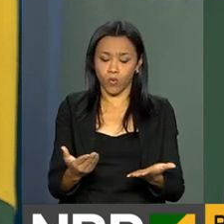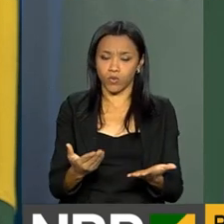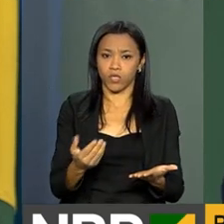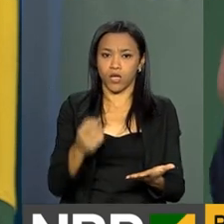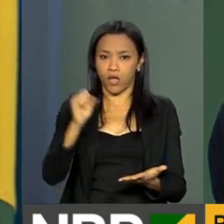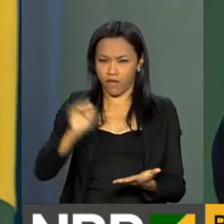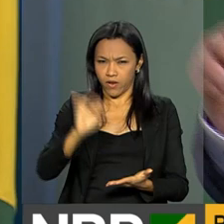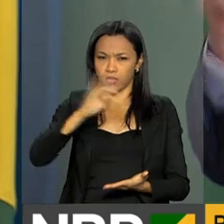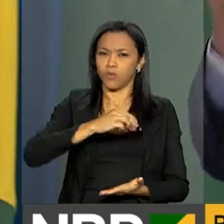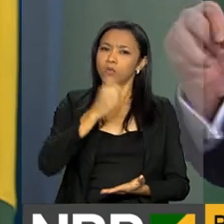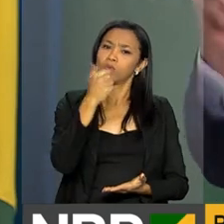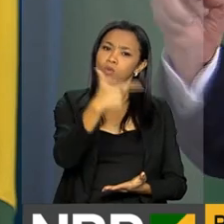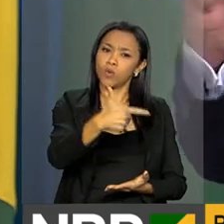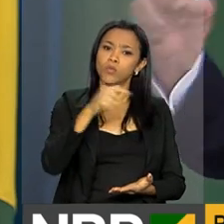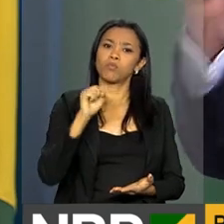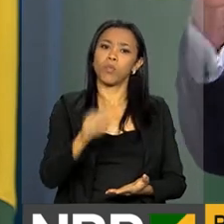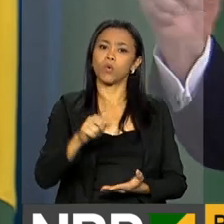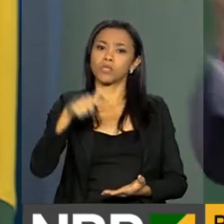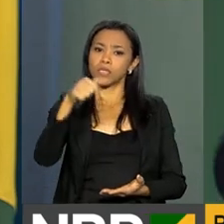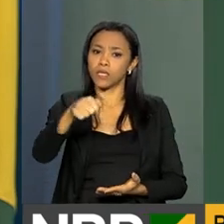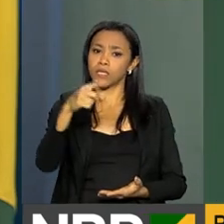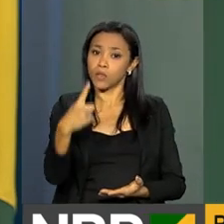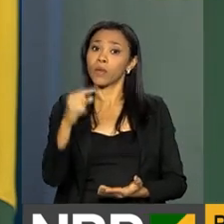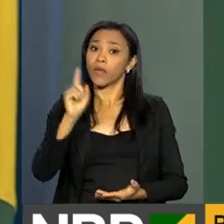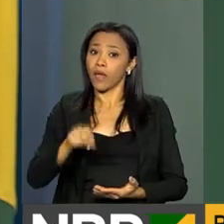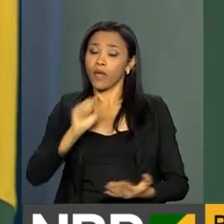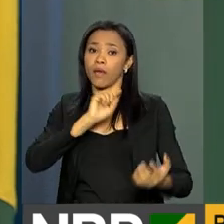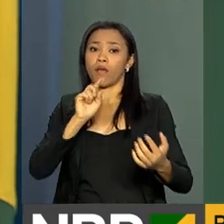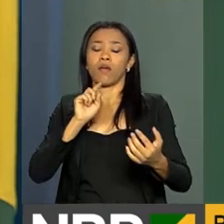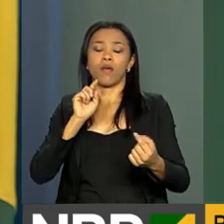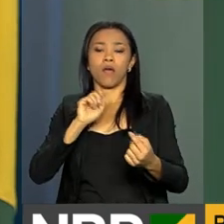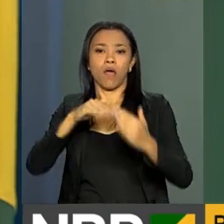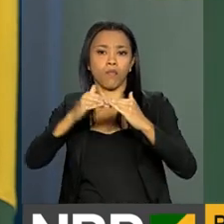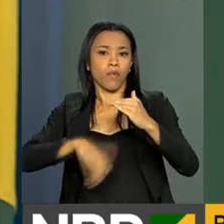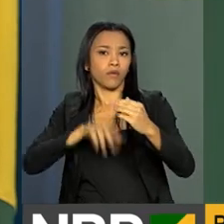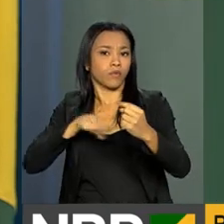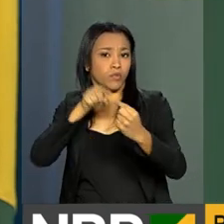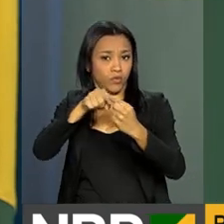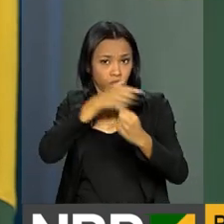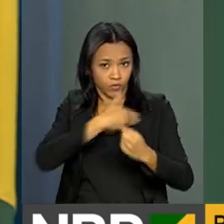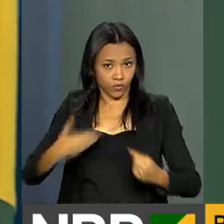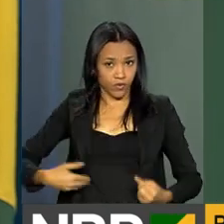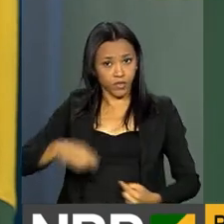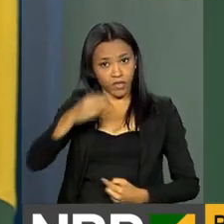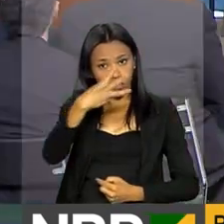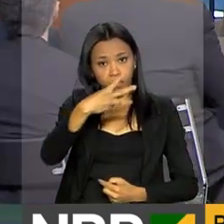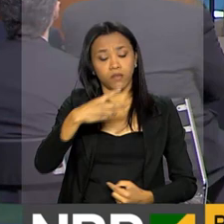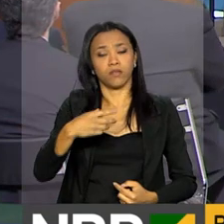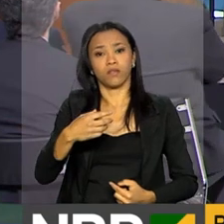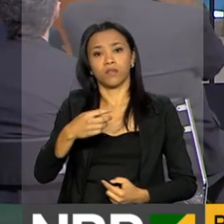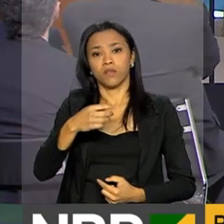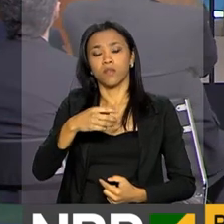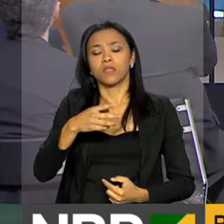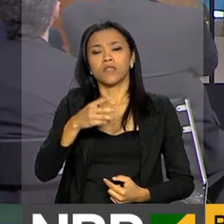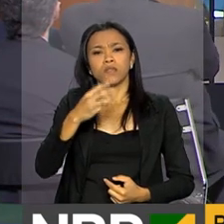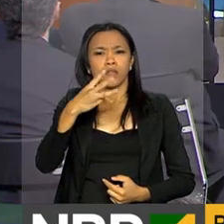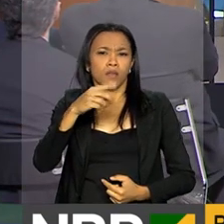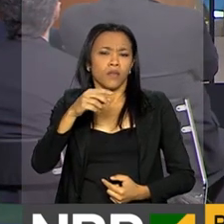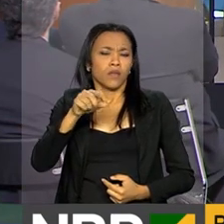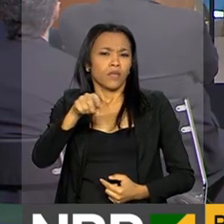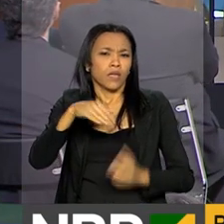2,71, portanto abaixo do teto da meta, que é de 3%, quando nós pegamos a taxa Selic caindo